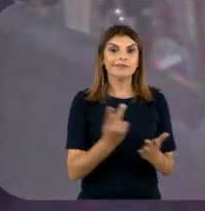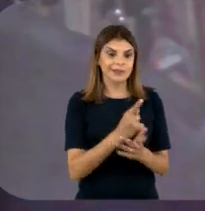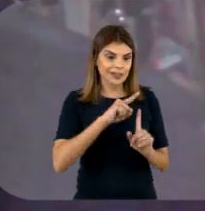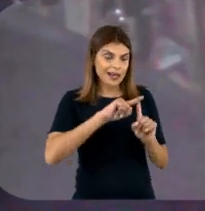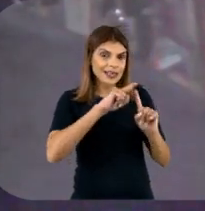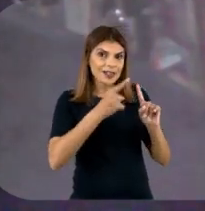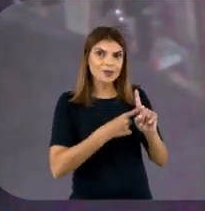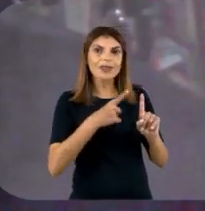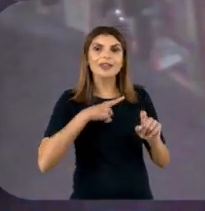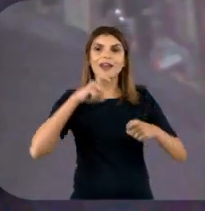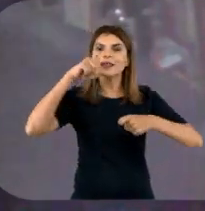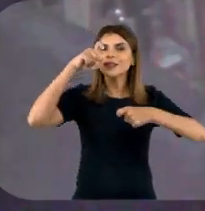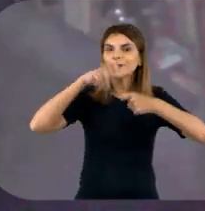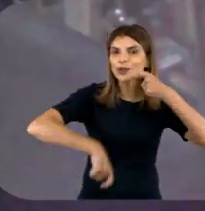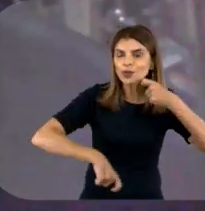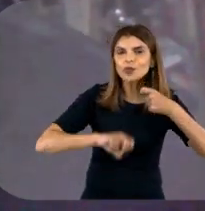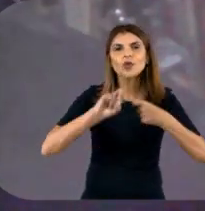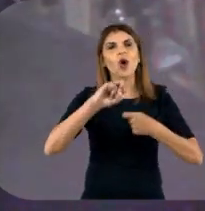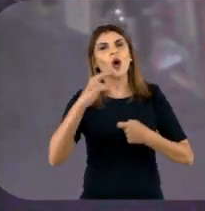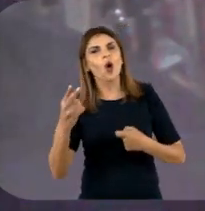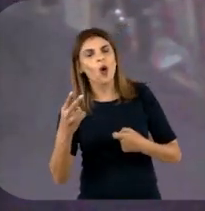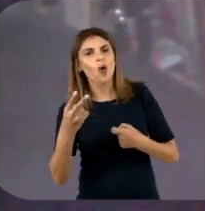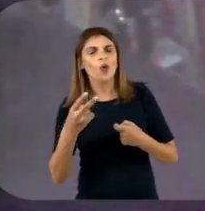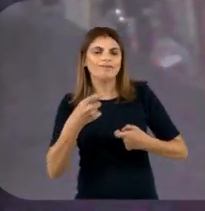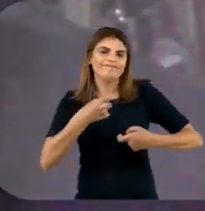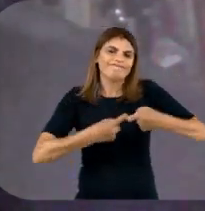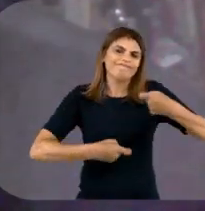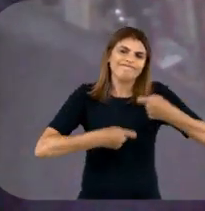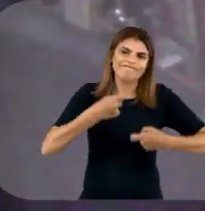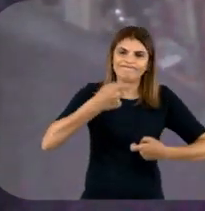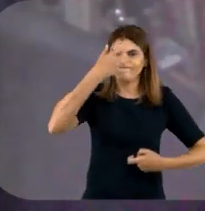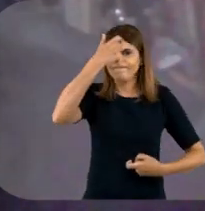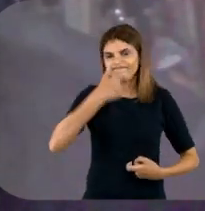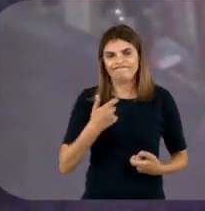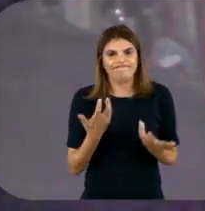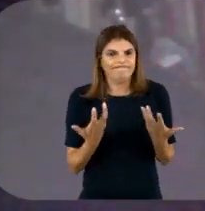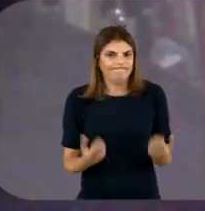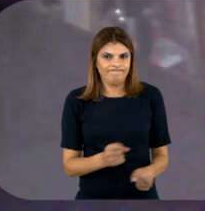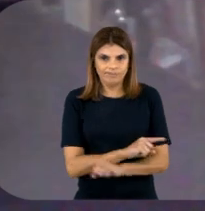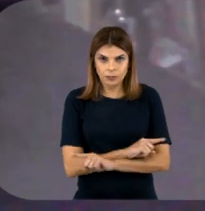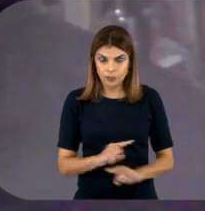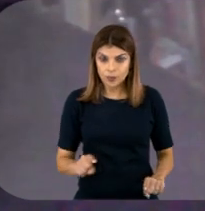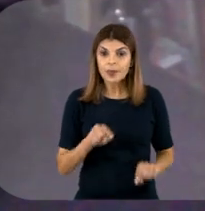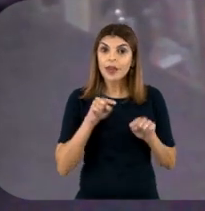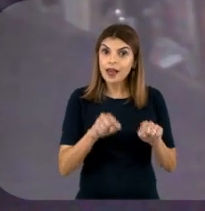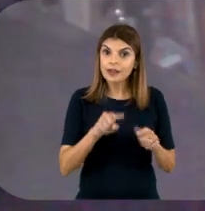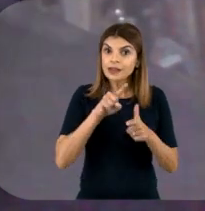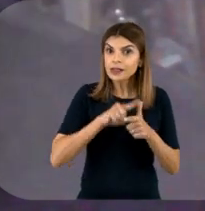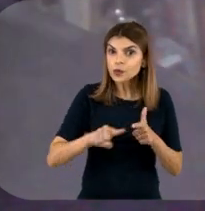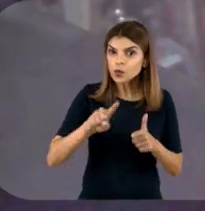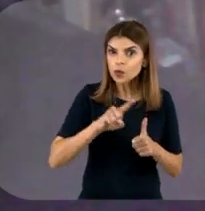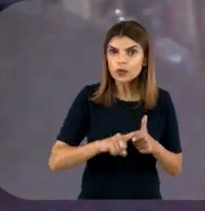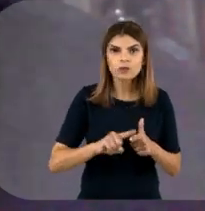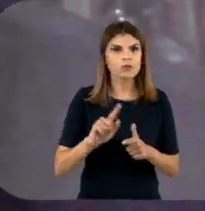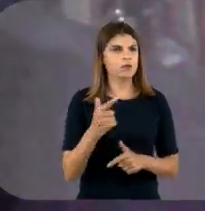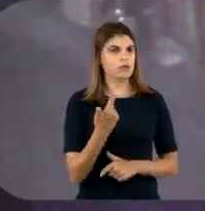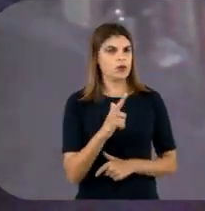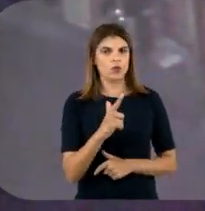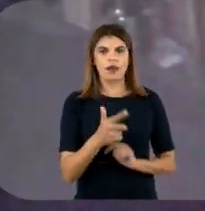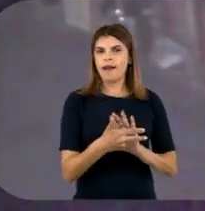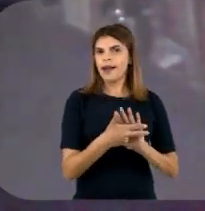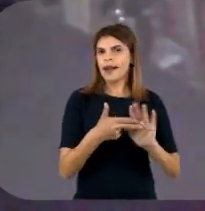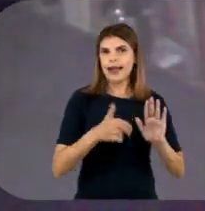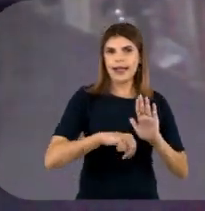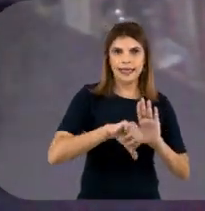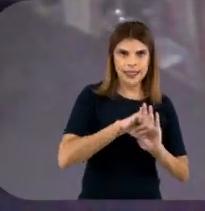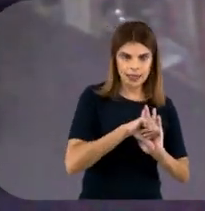gravidez resulta de estupro ou de qualquer crime contra a dignidade sexual. Nesses casos, portanto, como não há